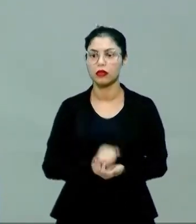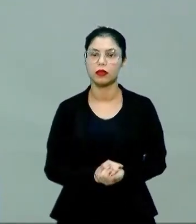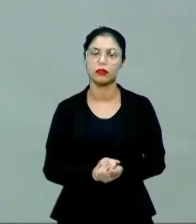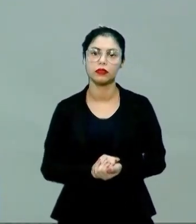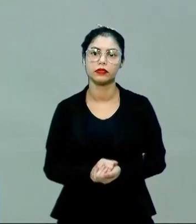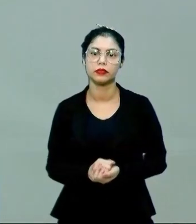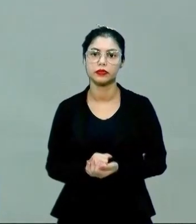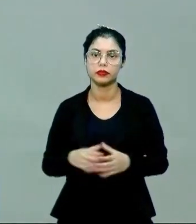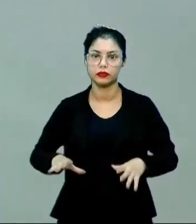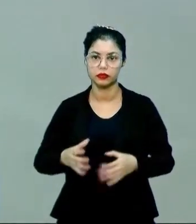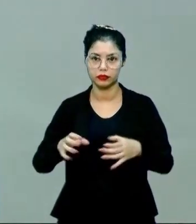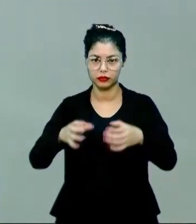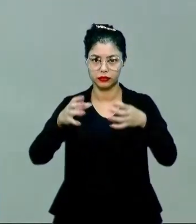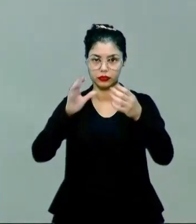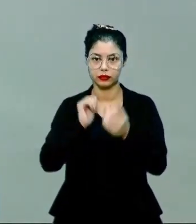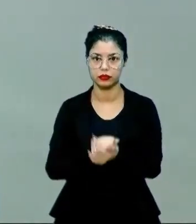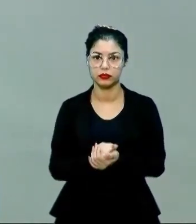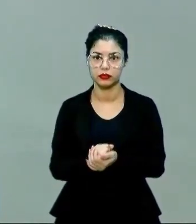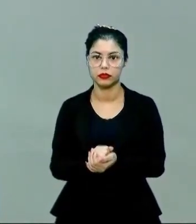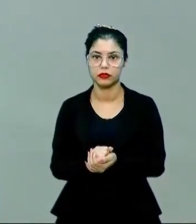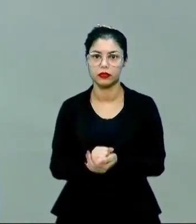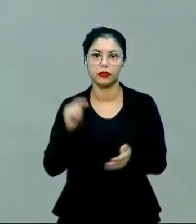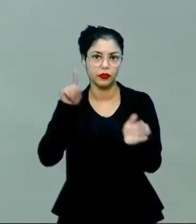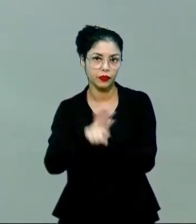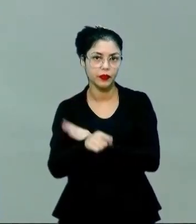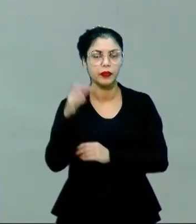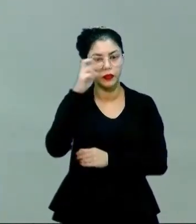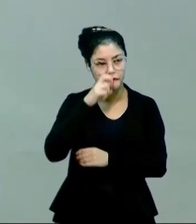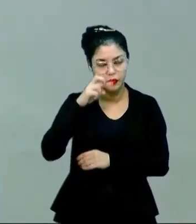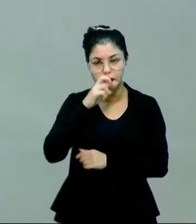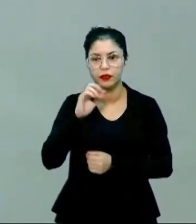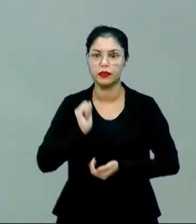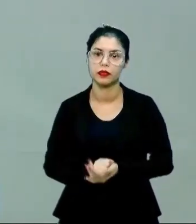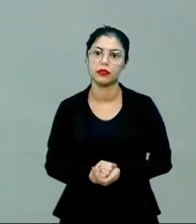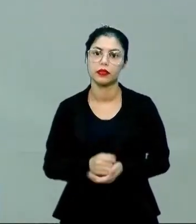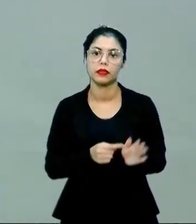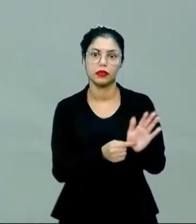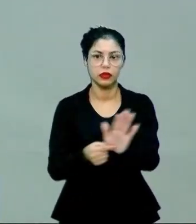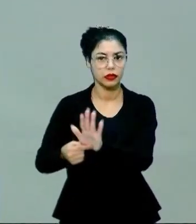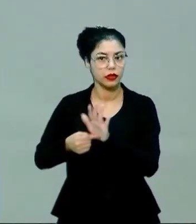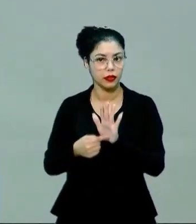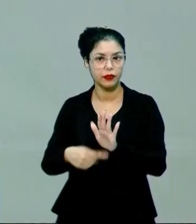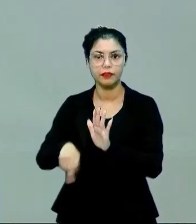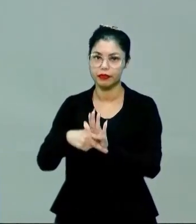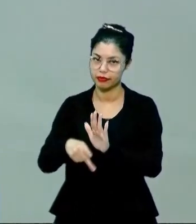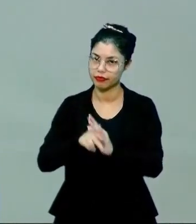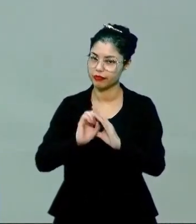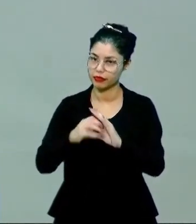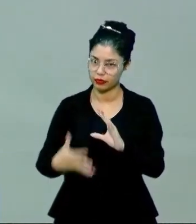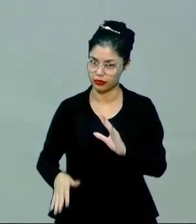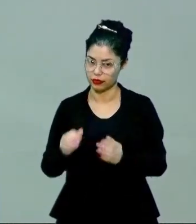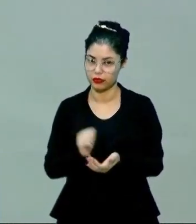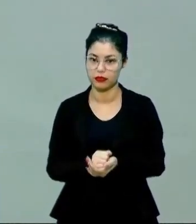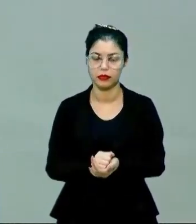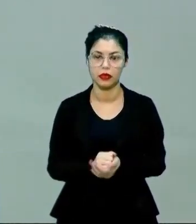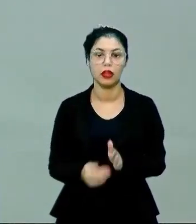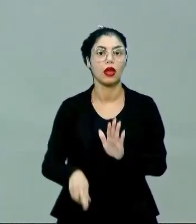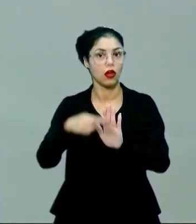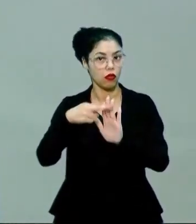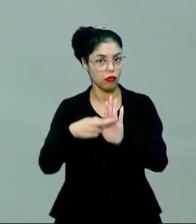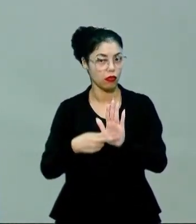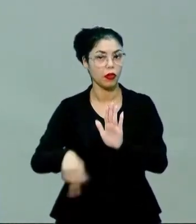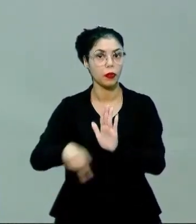da escultura, da questão que nós estamos analisando, vai mostrar justamente essas características. Então, isso era um padrão